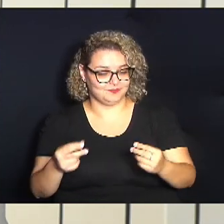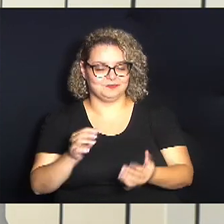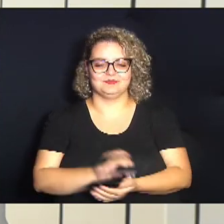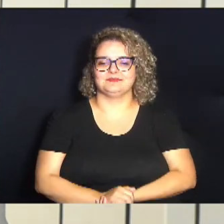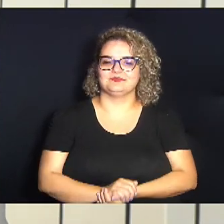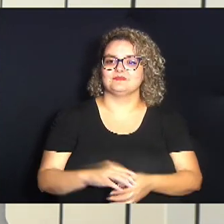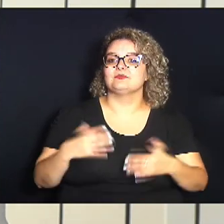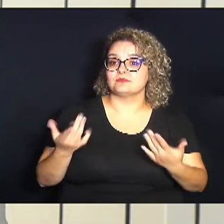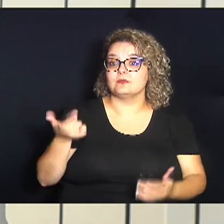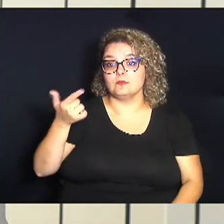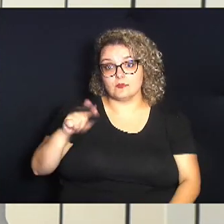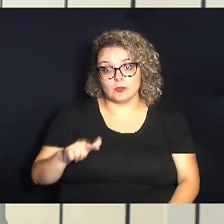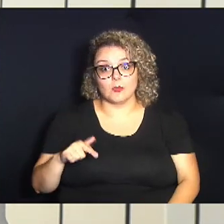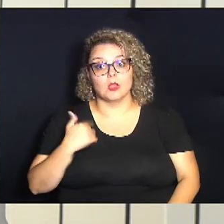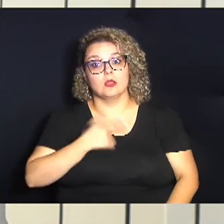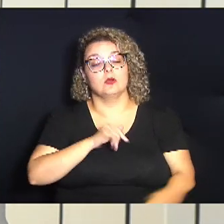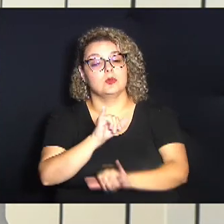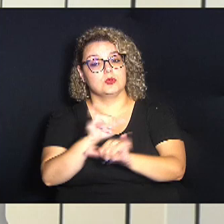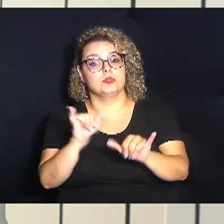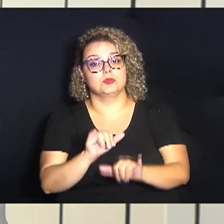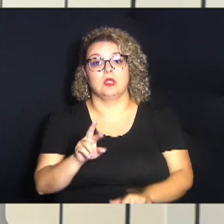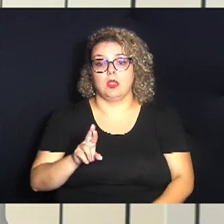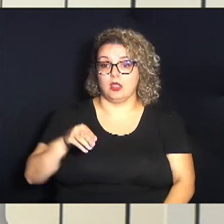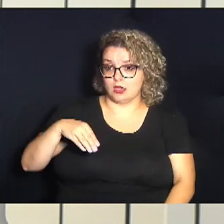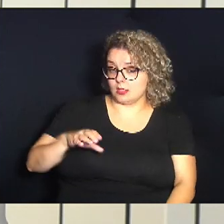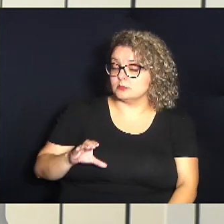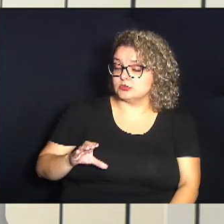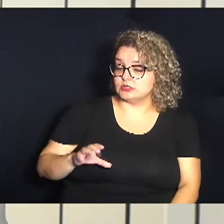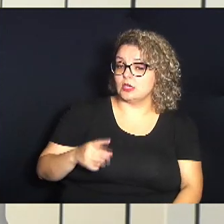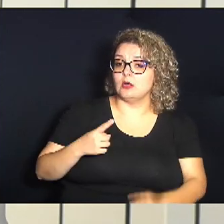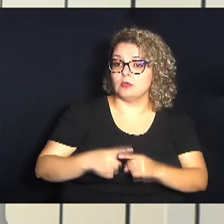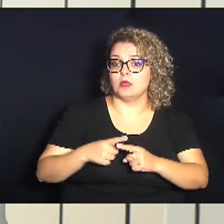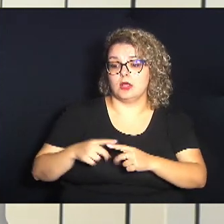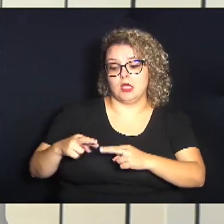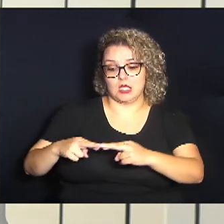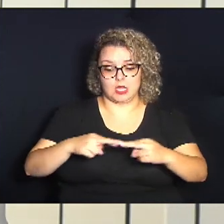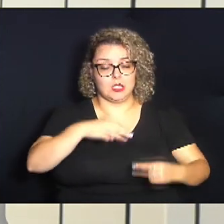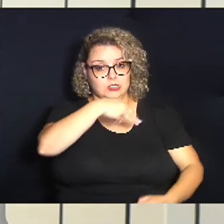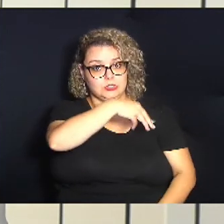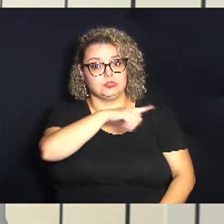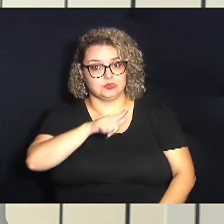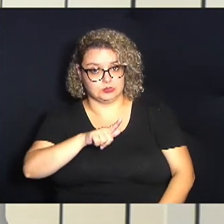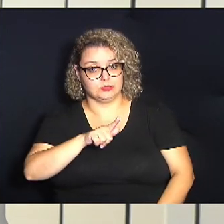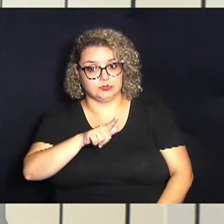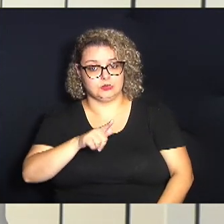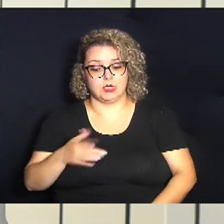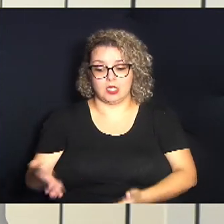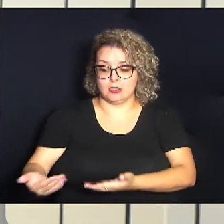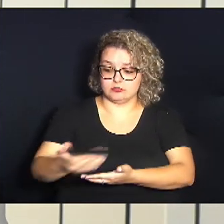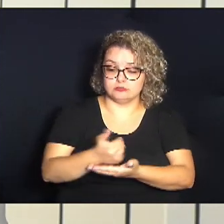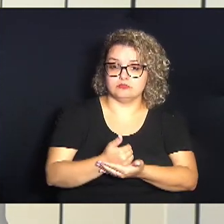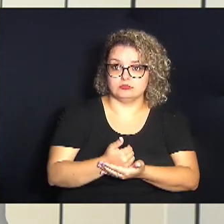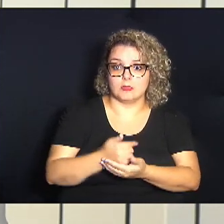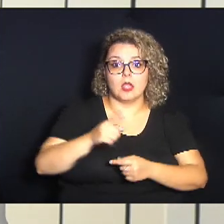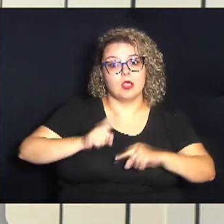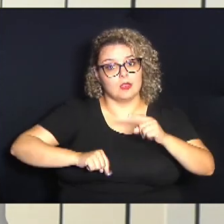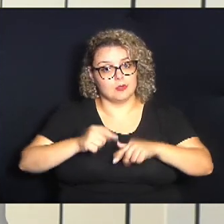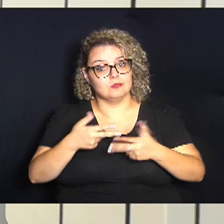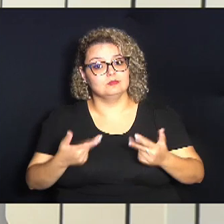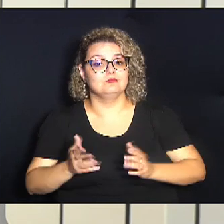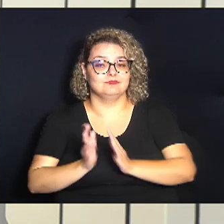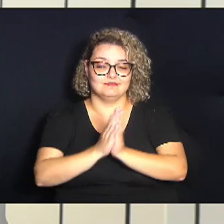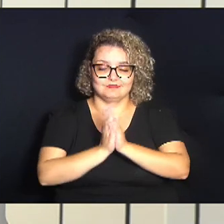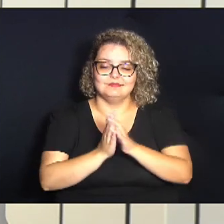gente continua aqui com as notícias da metrópole, porque a rede Mário Gatti está arrecadando brinquedos para presentear